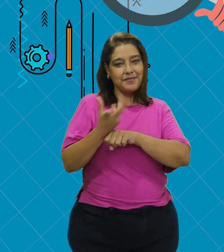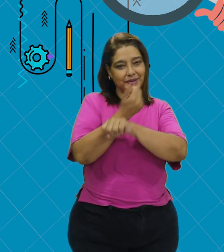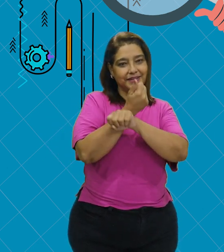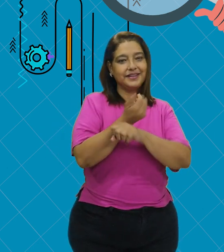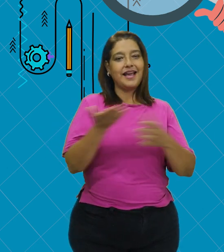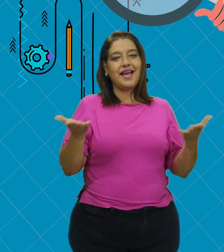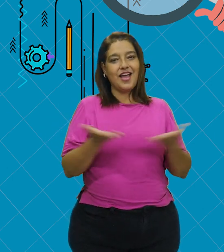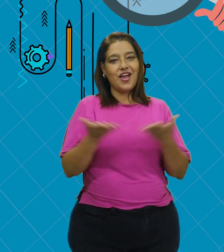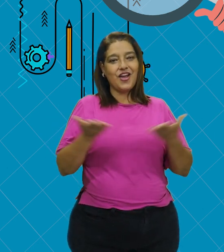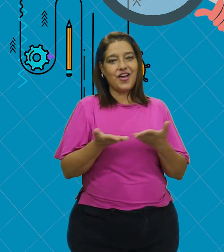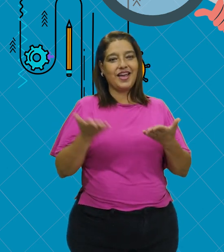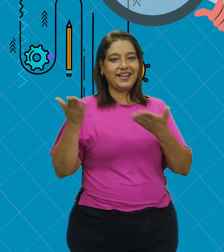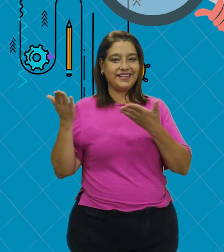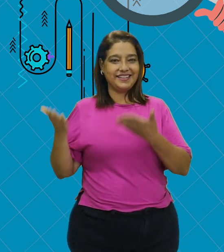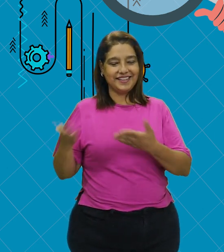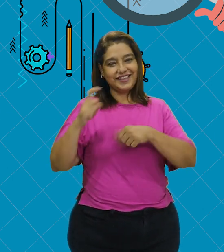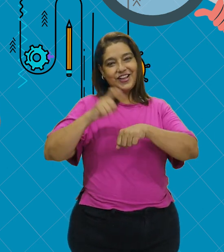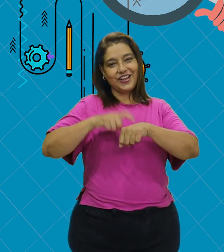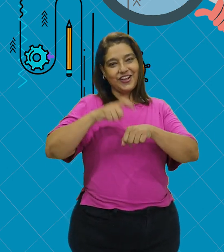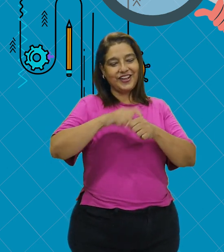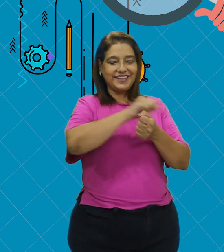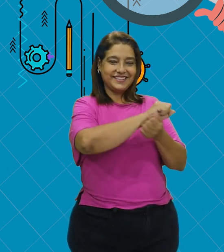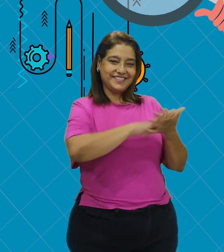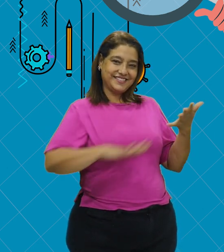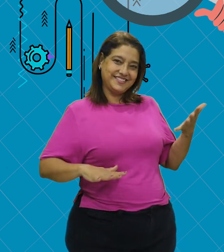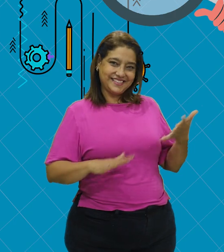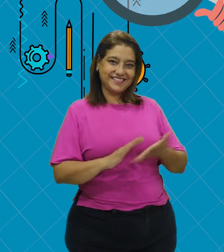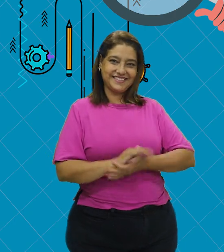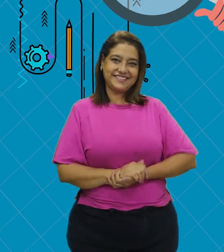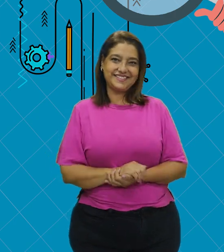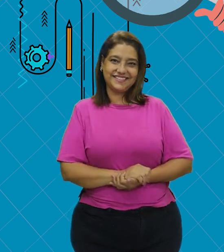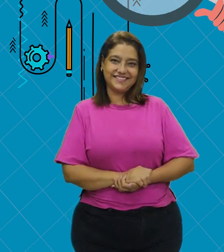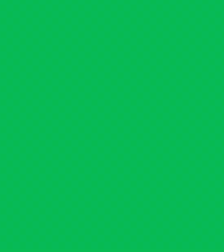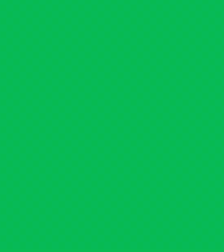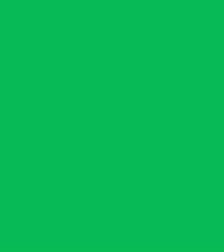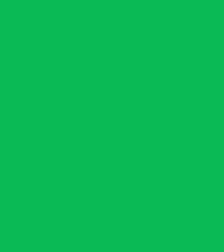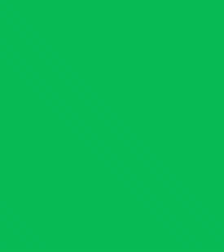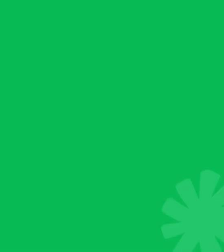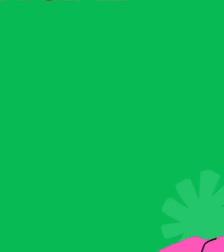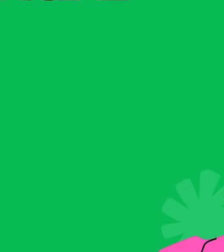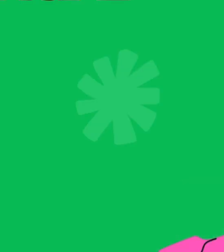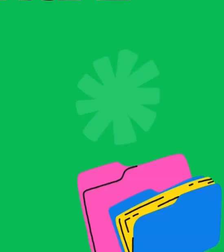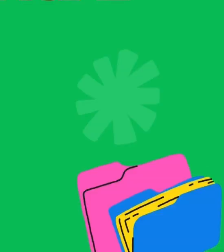habilidades, vamos com a nossa hora da atividade.